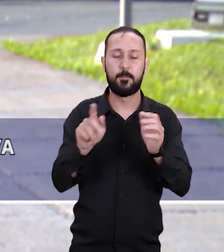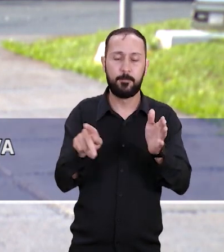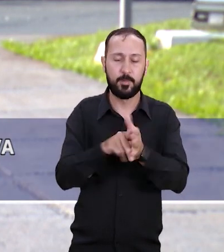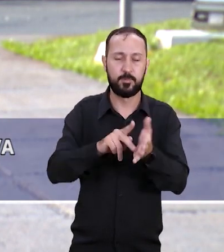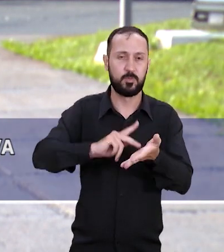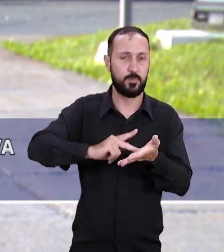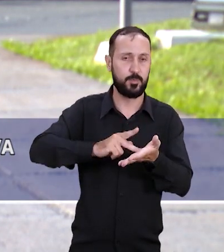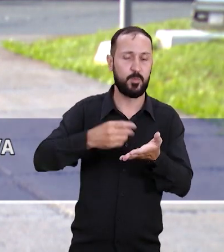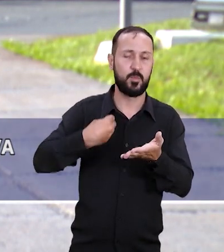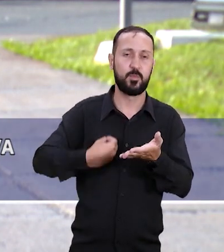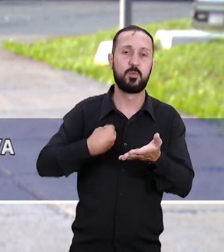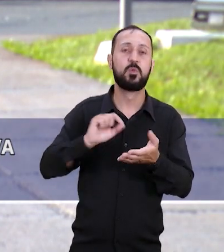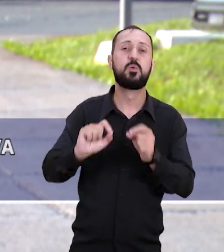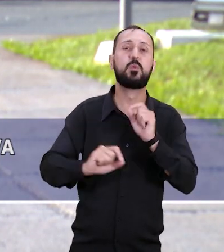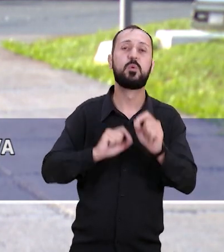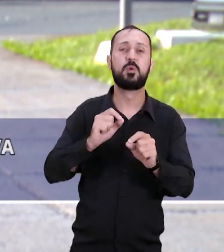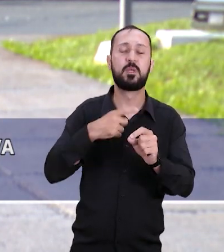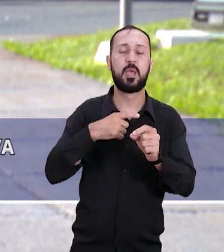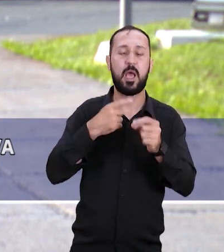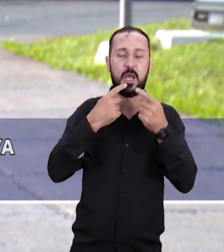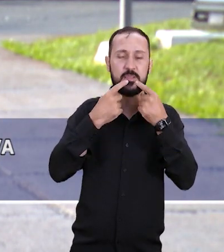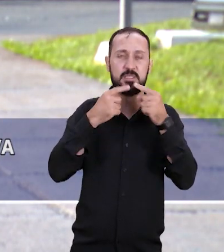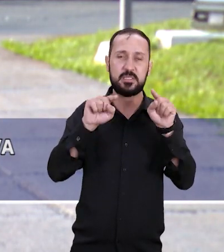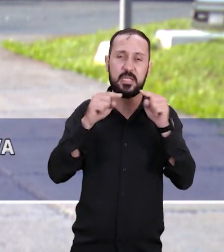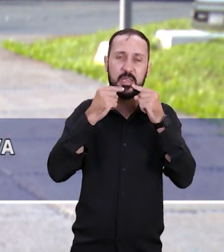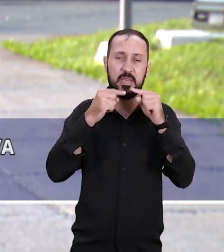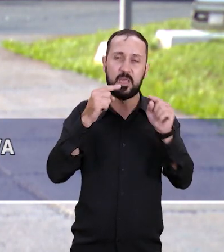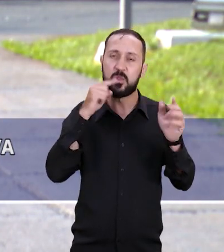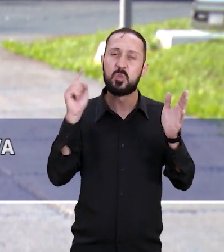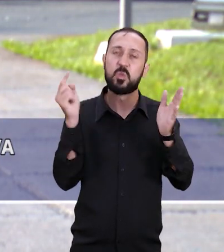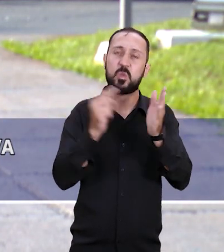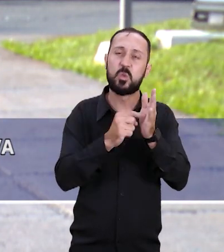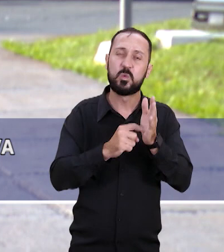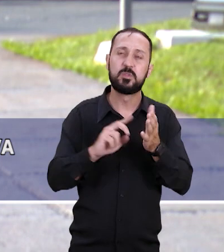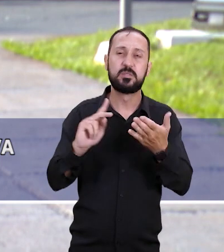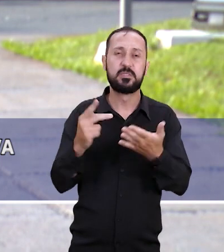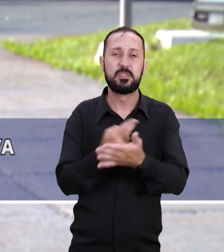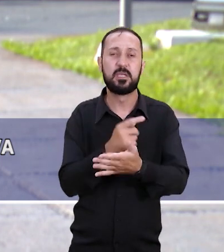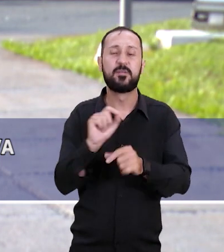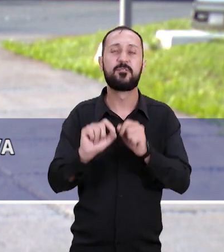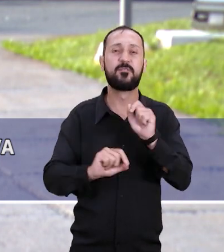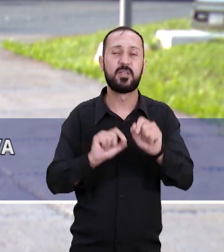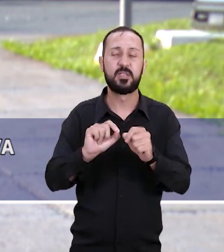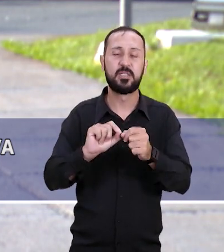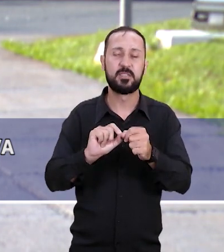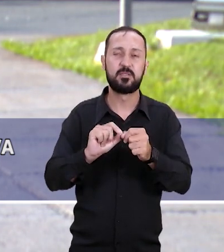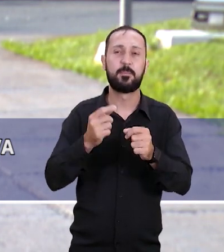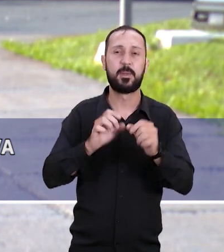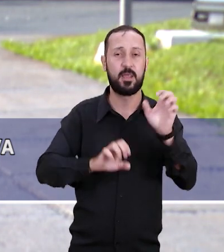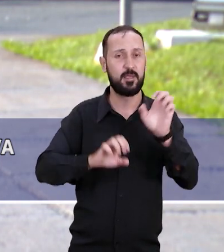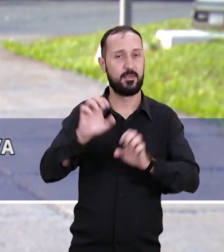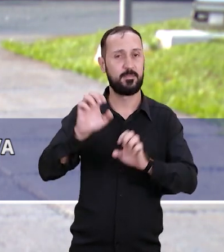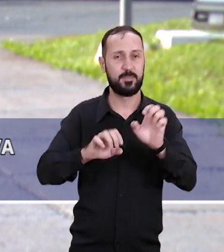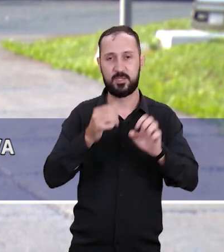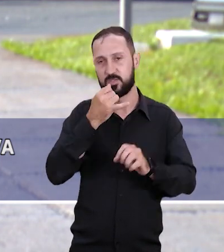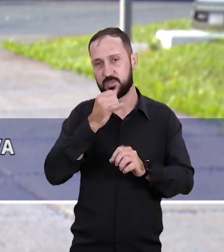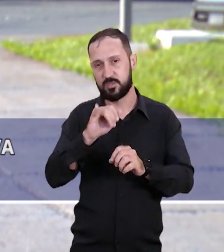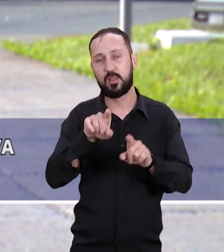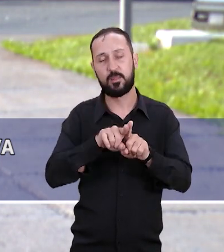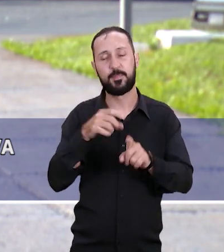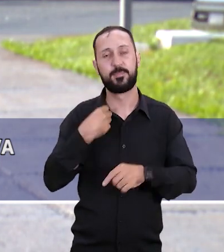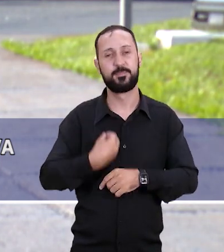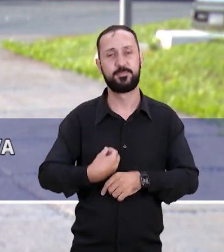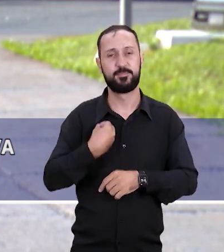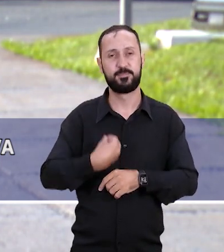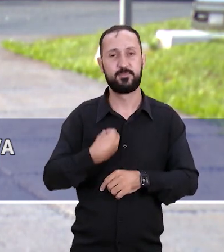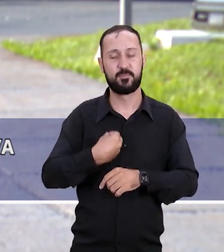contará ainda com o apoio do PROCON, no que consiste as denúncias de possíveis irregularidades cometidas pela